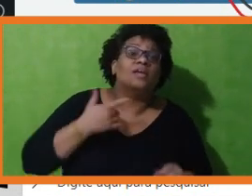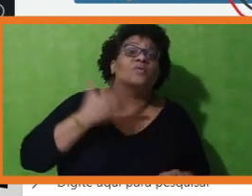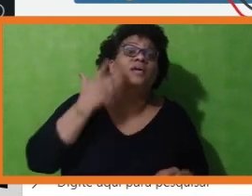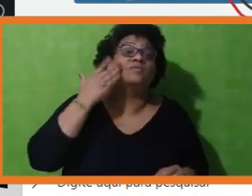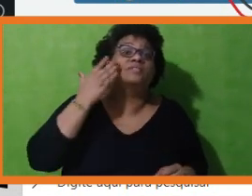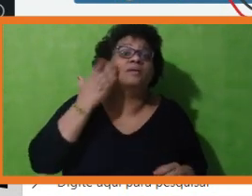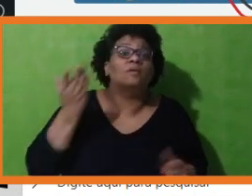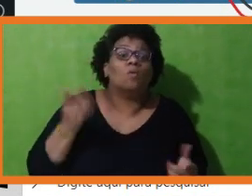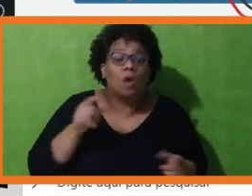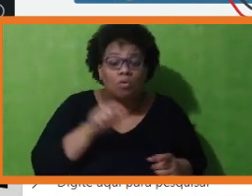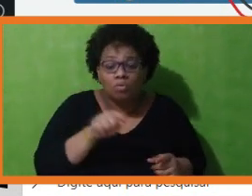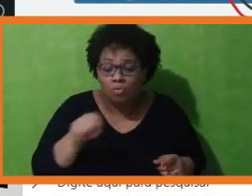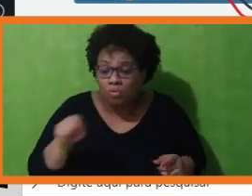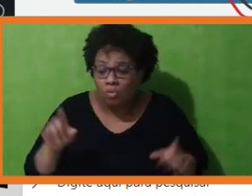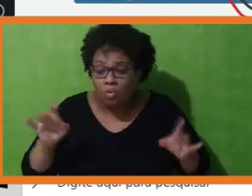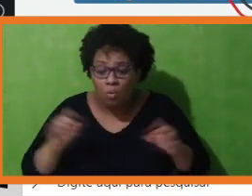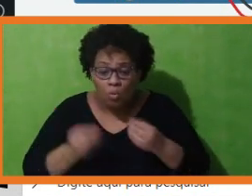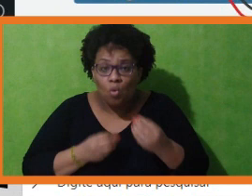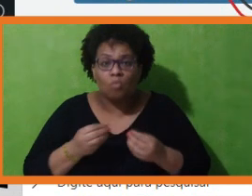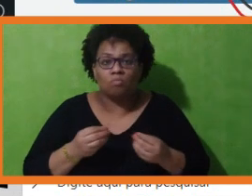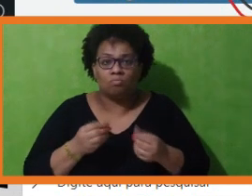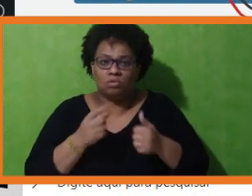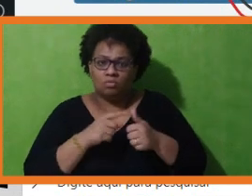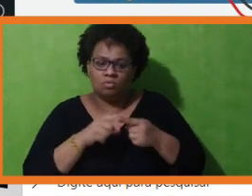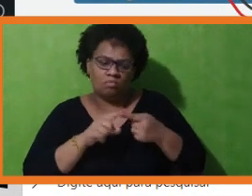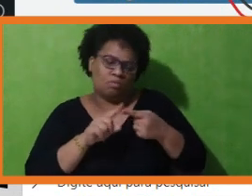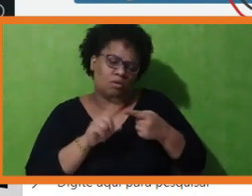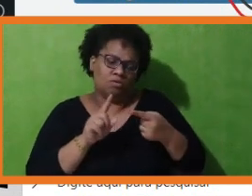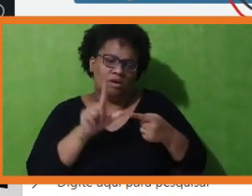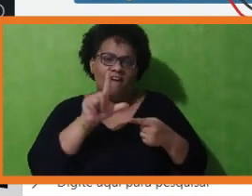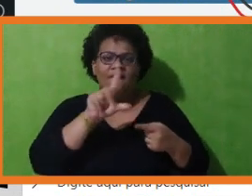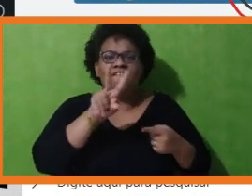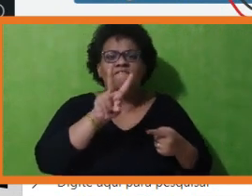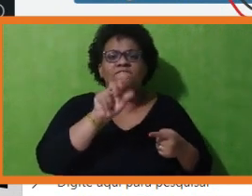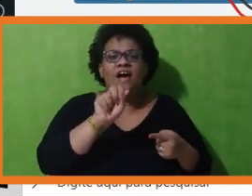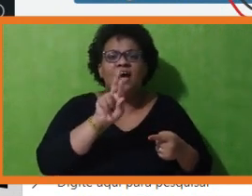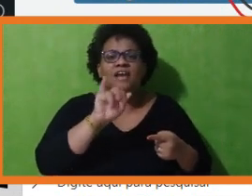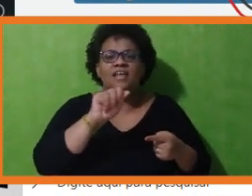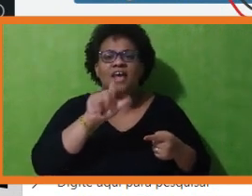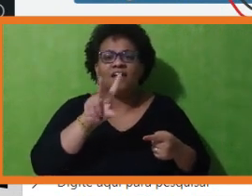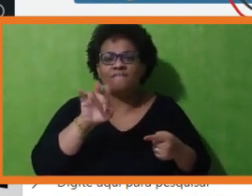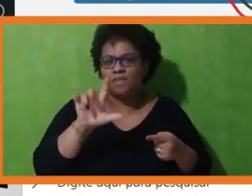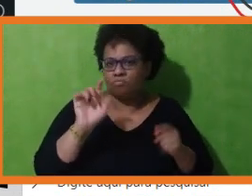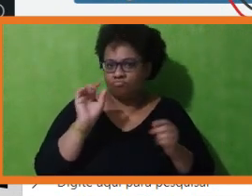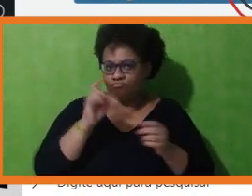seguinte. Eu quero saber qual é o estado de cada botão. Então, vou colocar aqui a variável leitura. Vou criar aqui a variável.